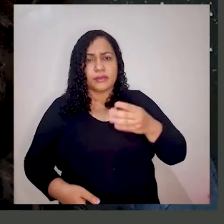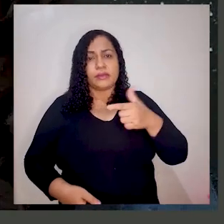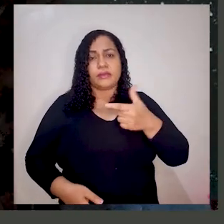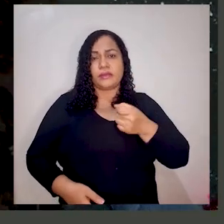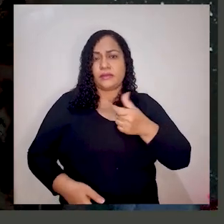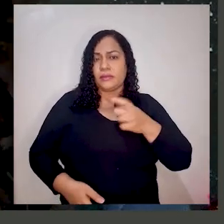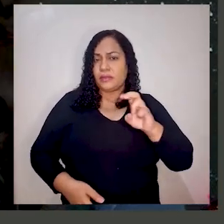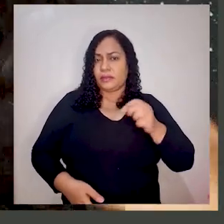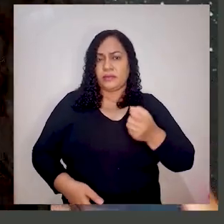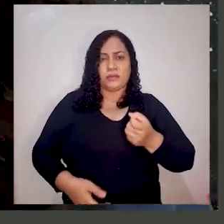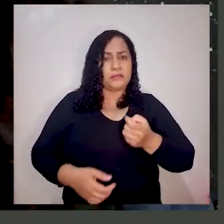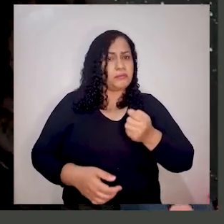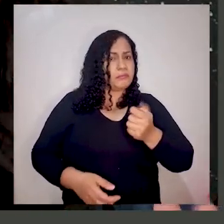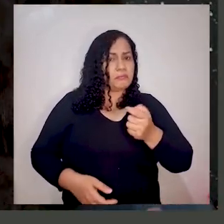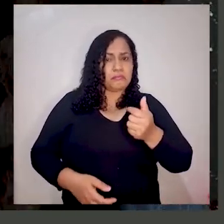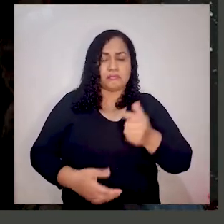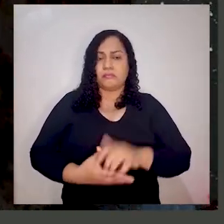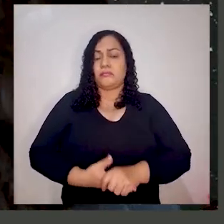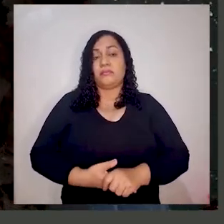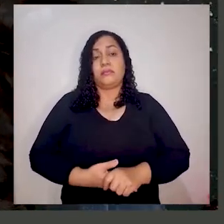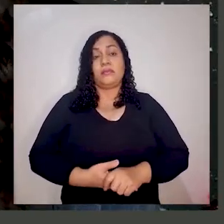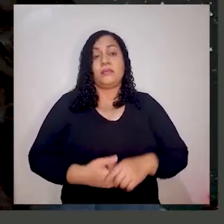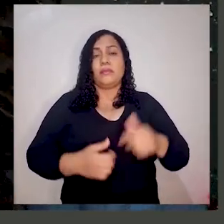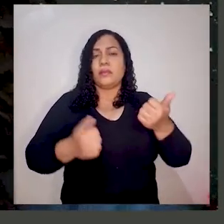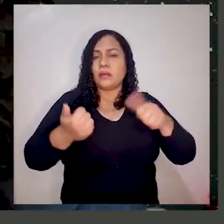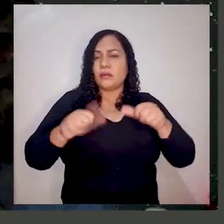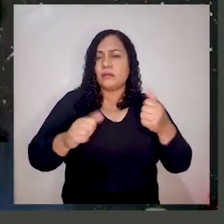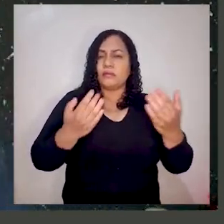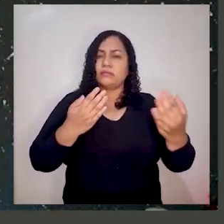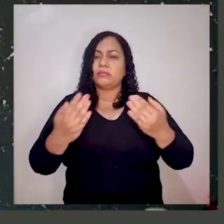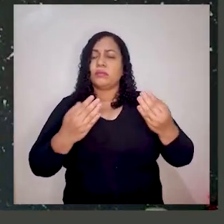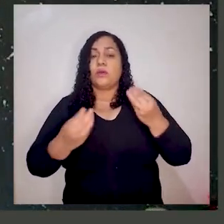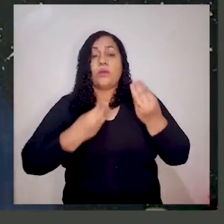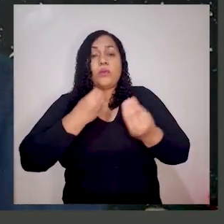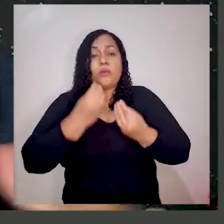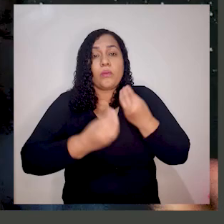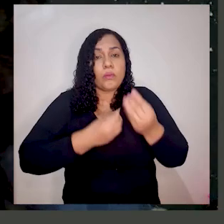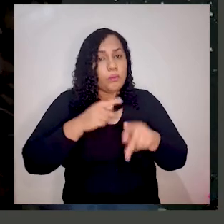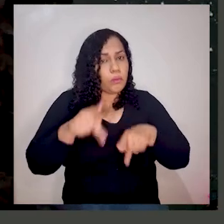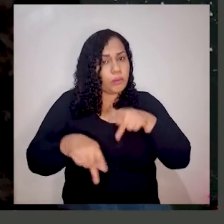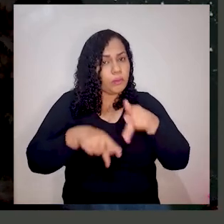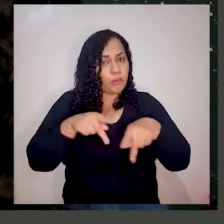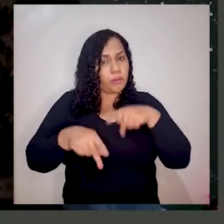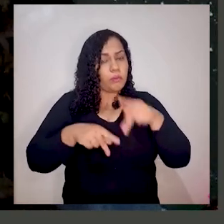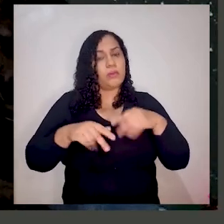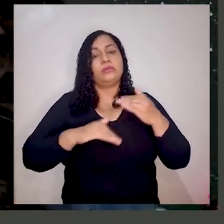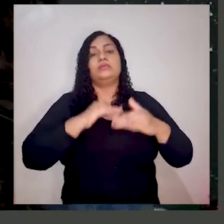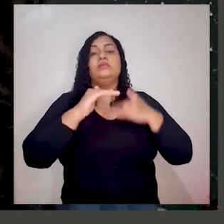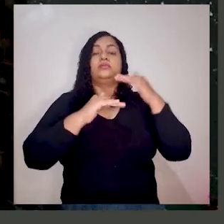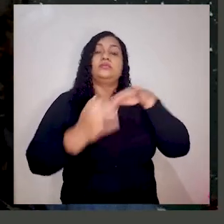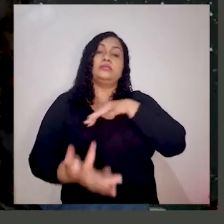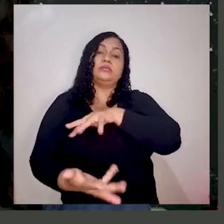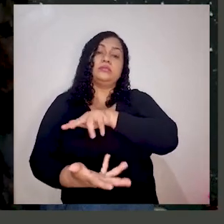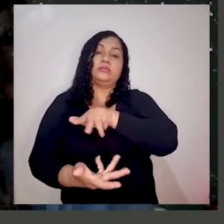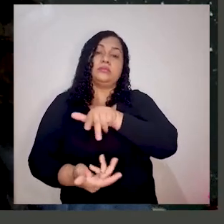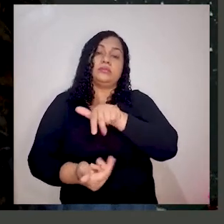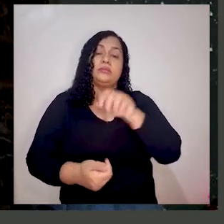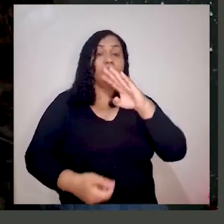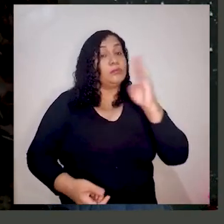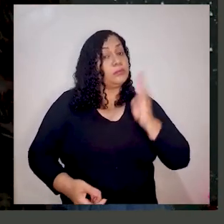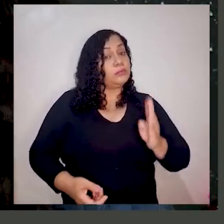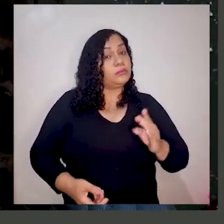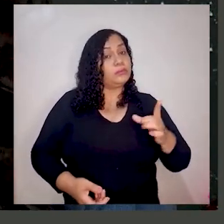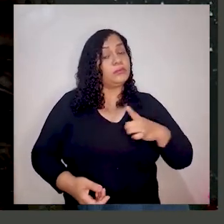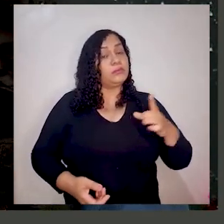2050, pessoal, é logo ali. Para fazer uma análise de como que a população cresce, né, do mundo, do